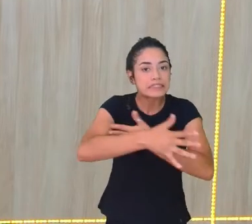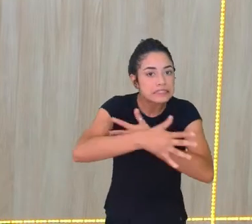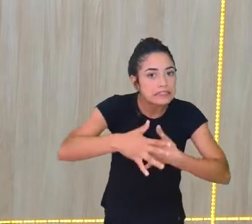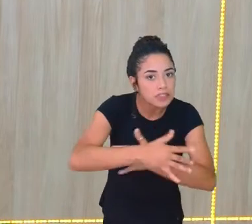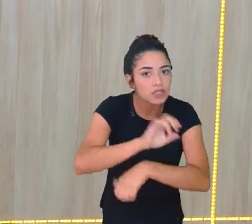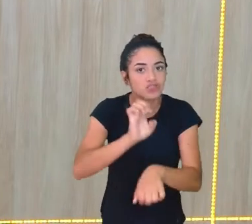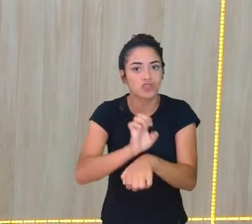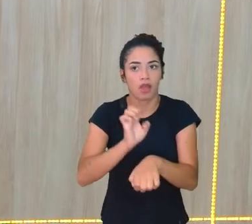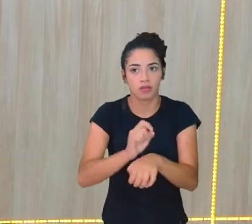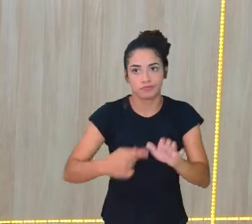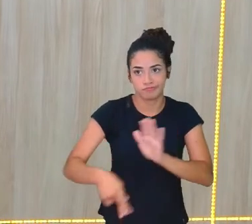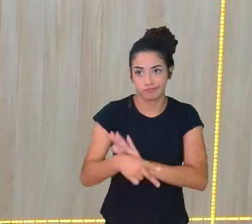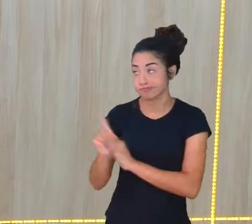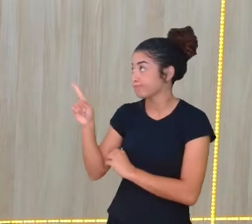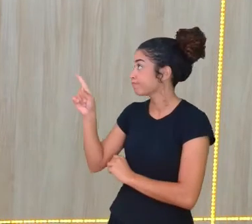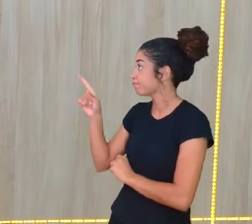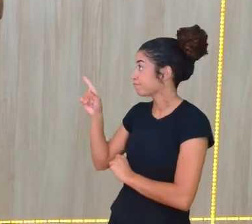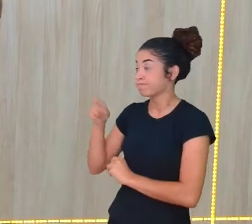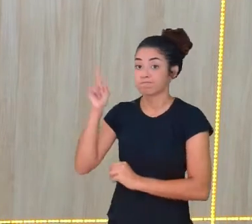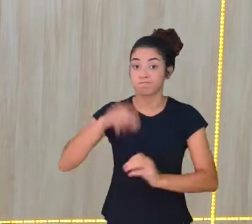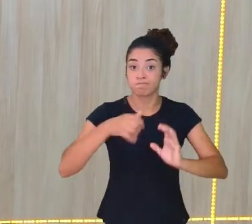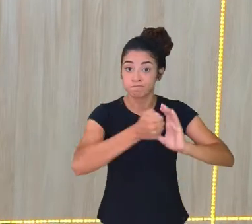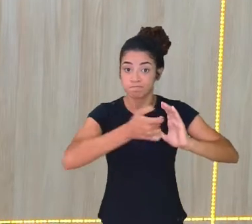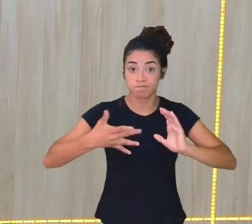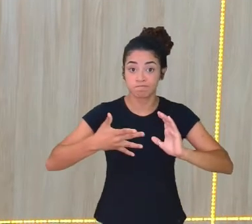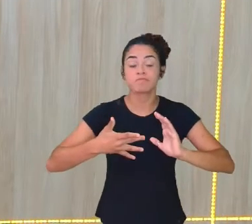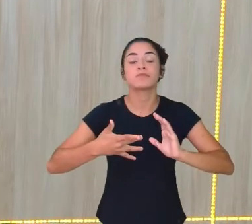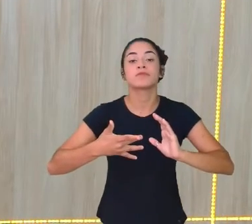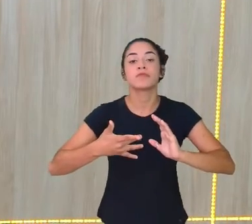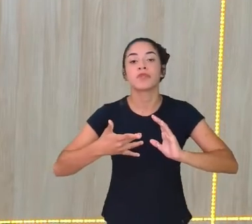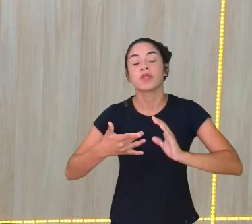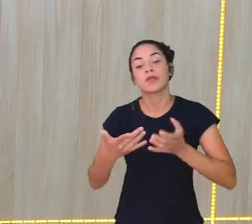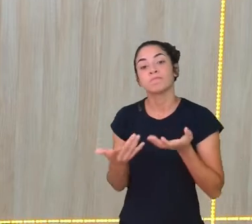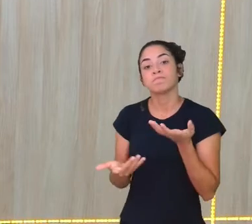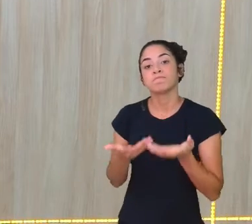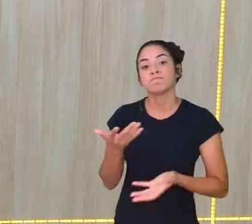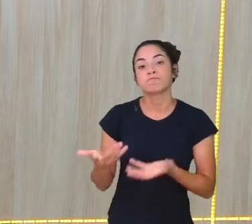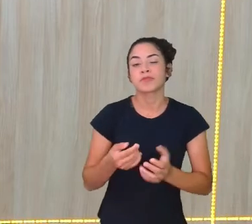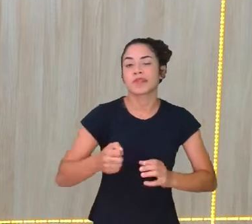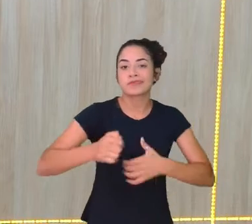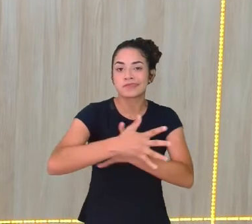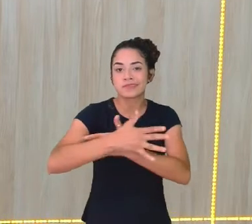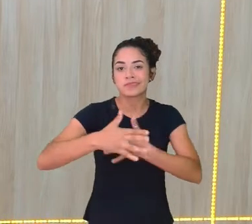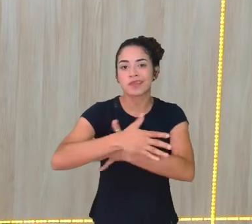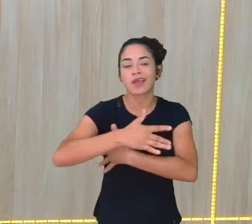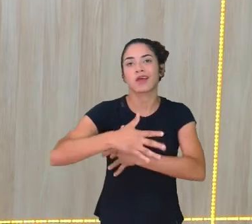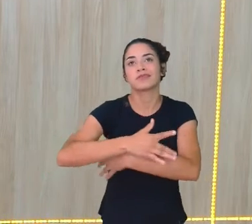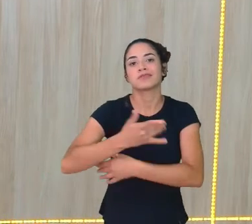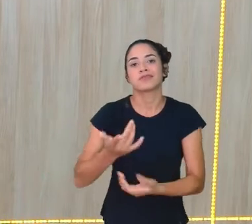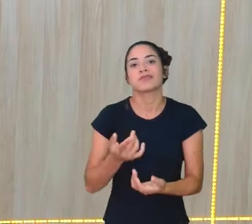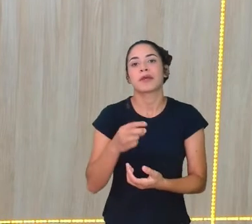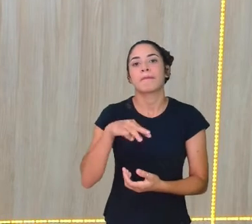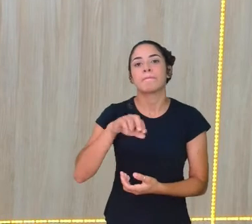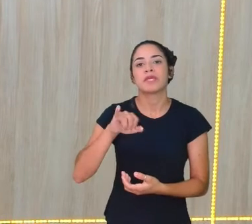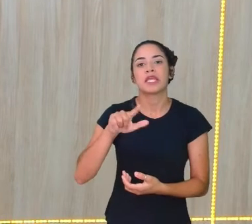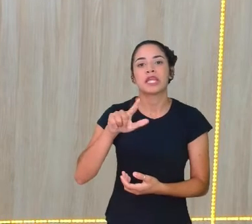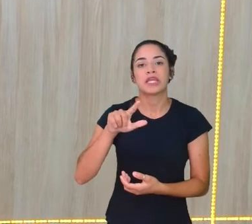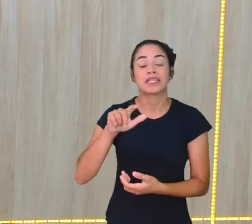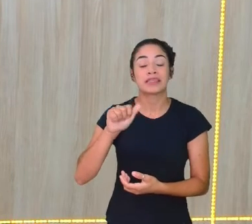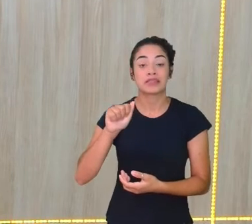de Esparta, ela era caracterizada, né, por ser uma cidade bastante